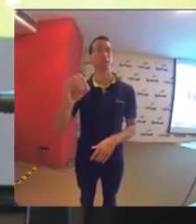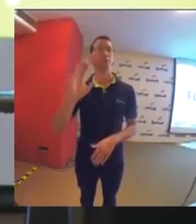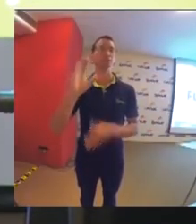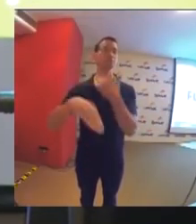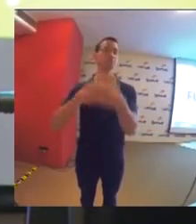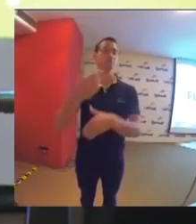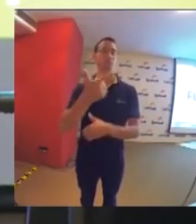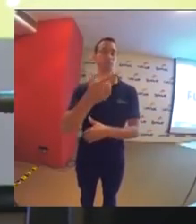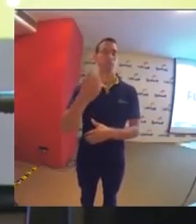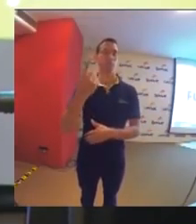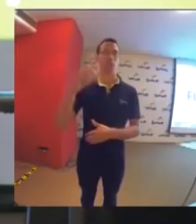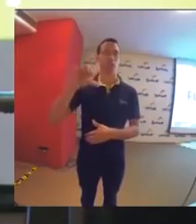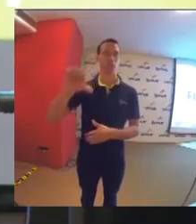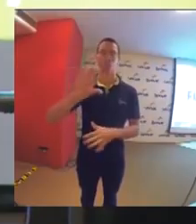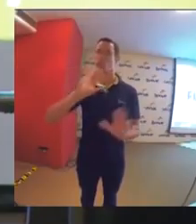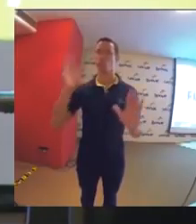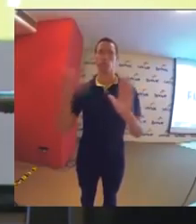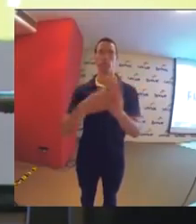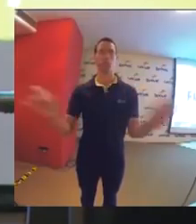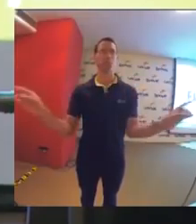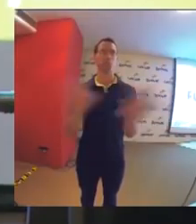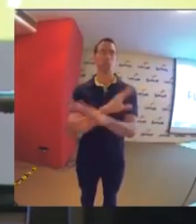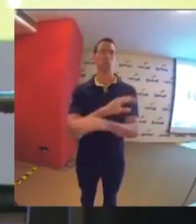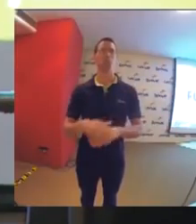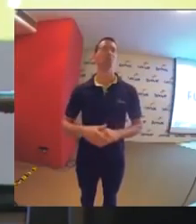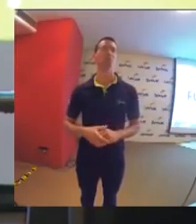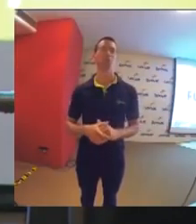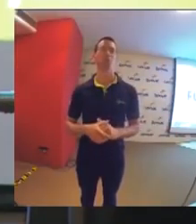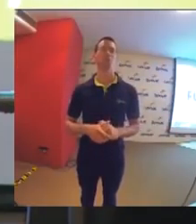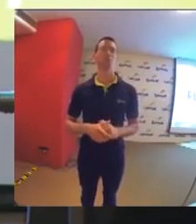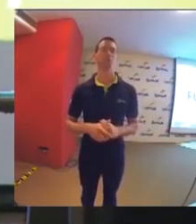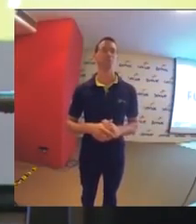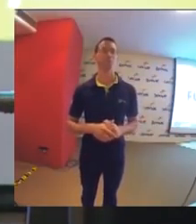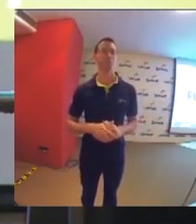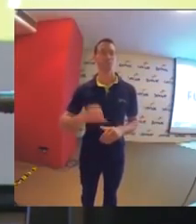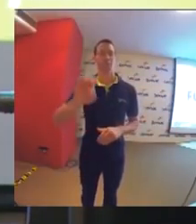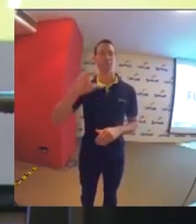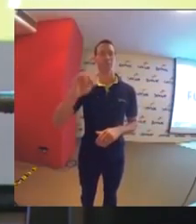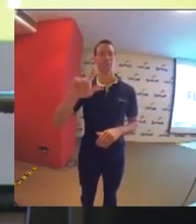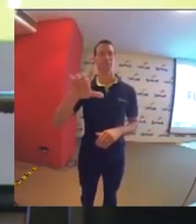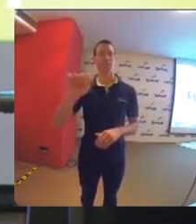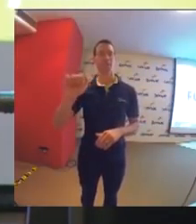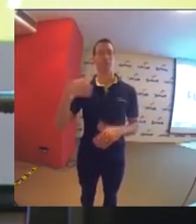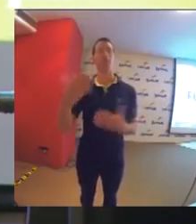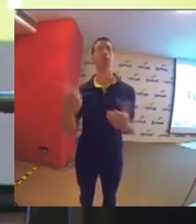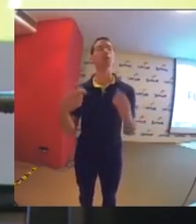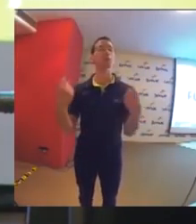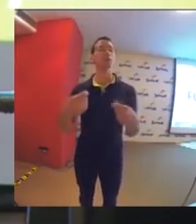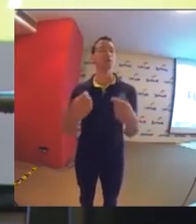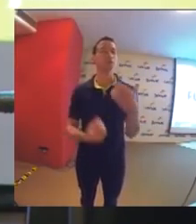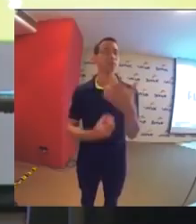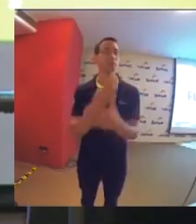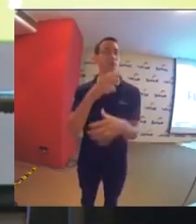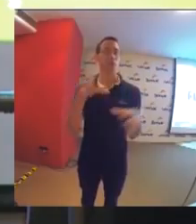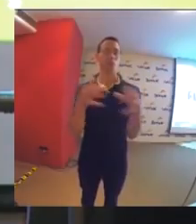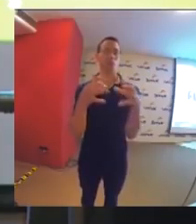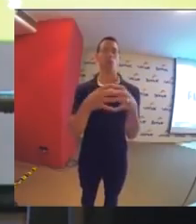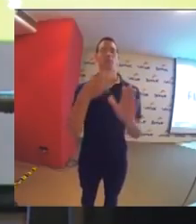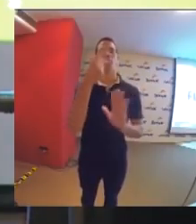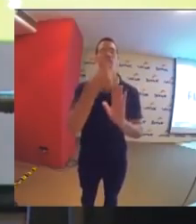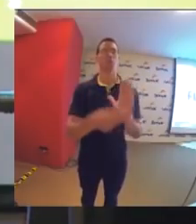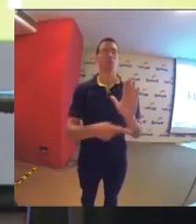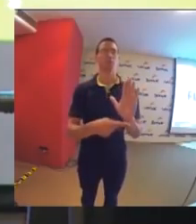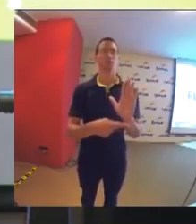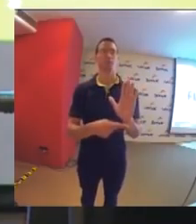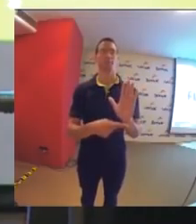escolas abrangidas. Escala. Só que para isso tivemos que criar núcleos de projeto. protótipos ali, para provar que é possível.